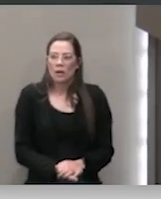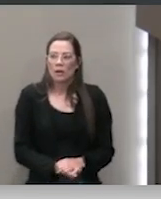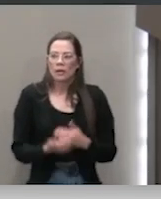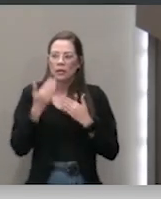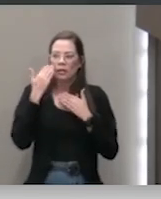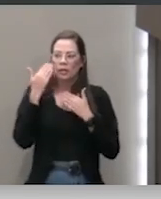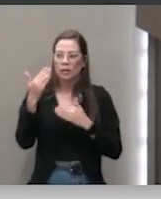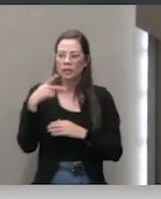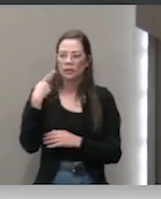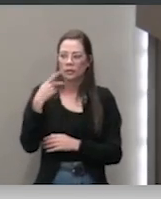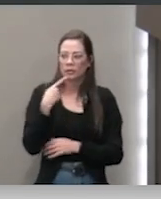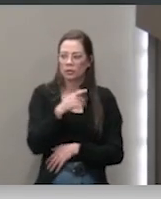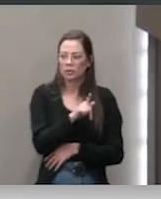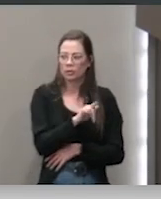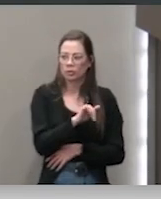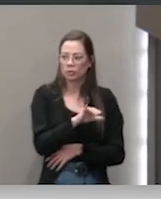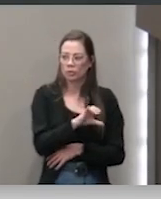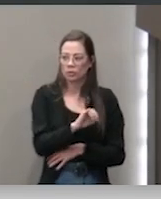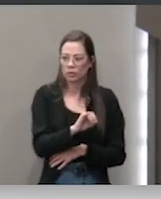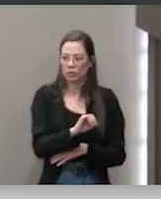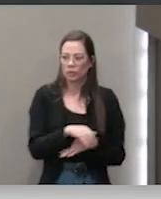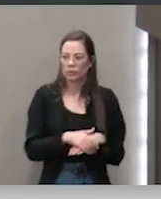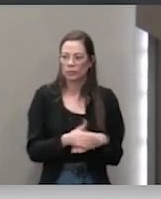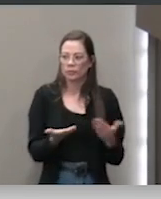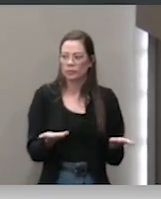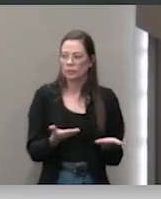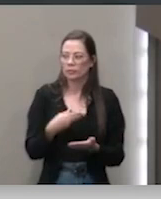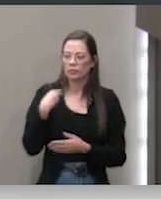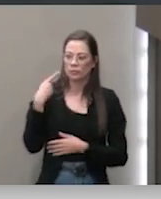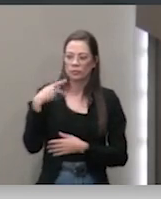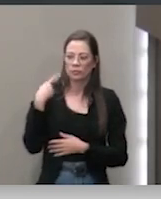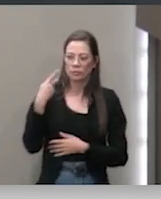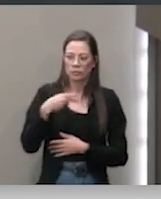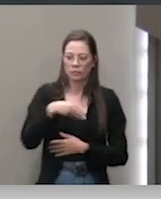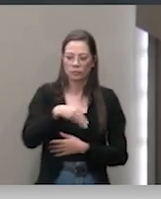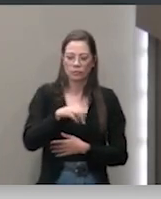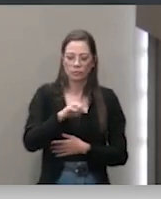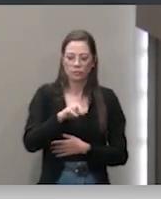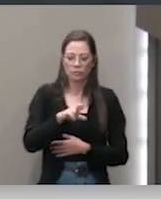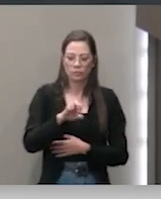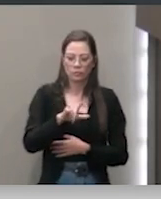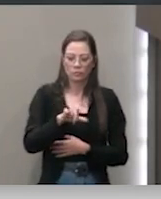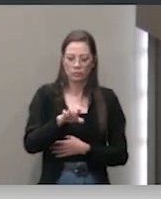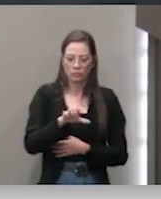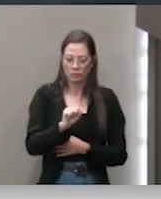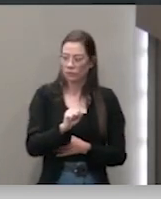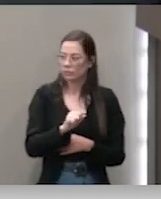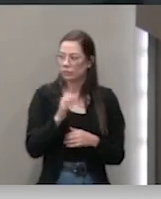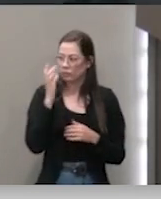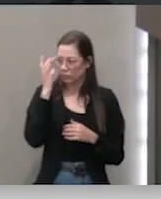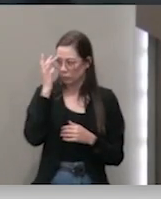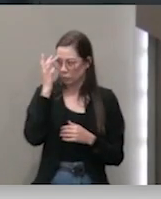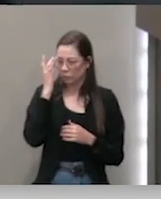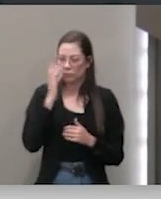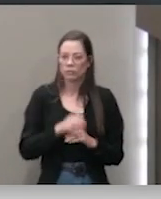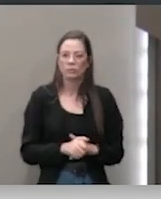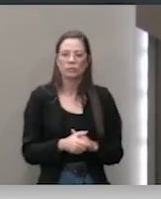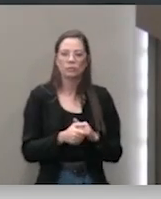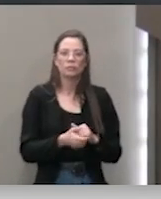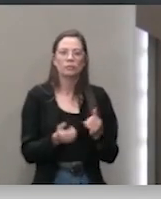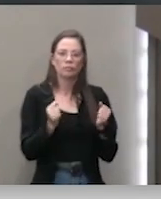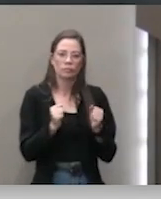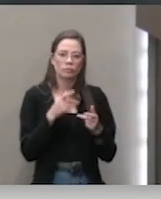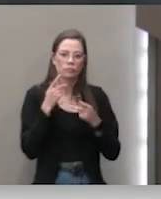Obrigada, vereador Gil. Vereador Evandro Meirelles, Vossa Excelência, tem os seus 3 minutos para defender a